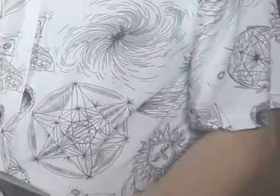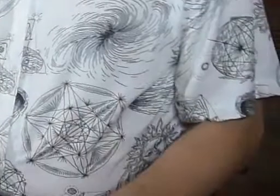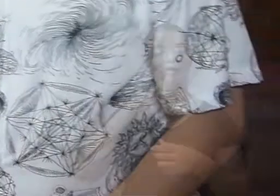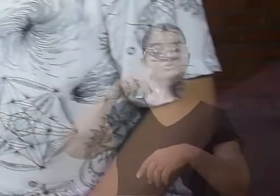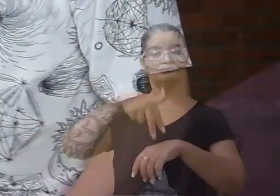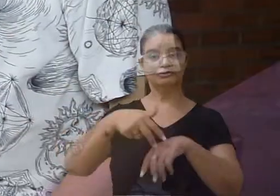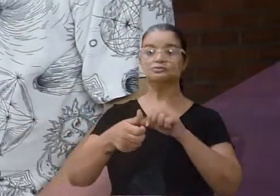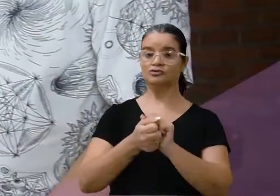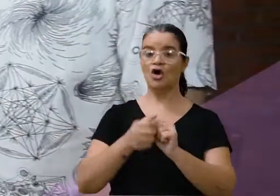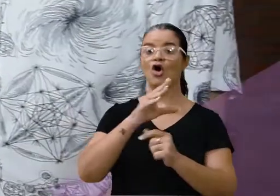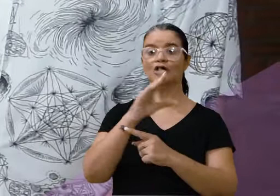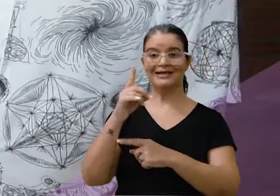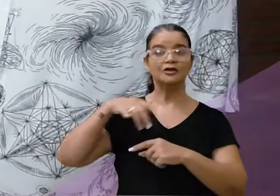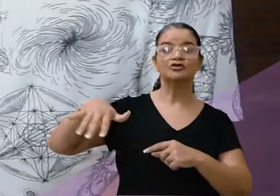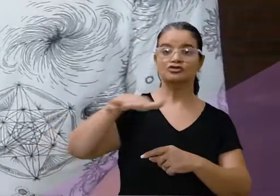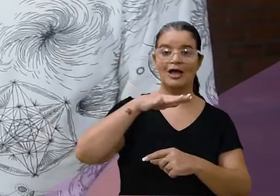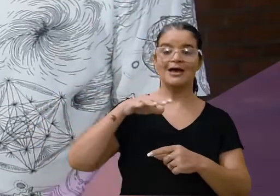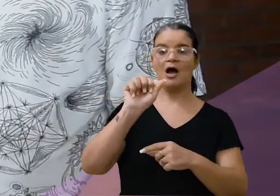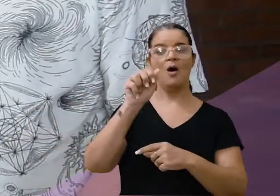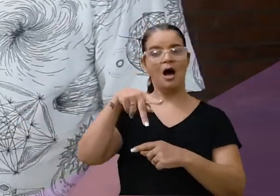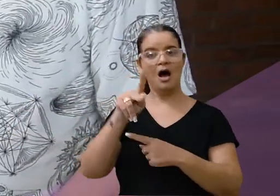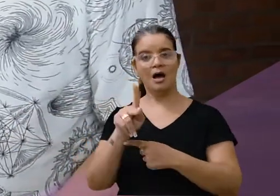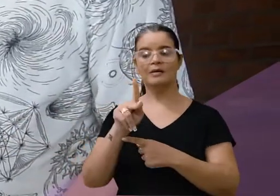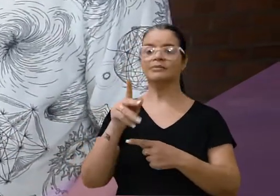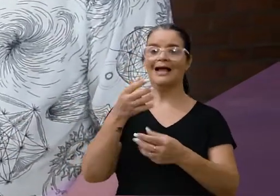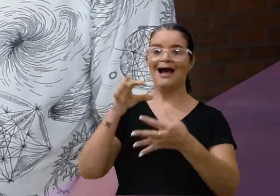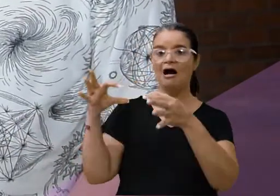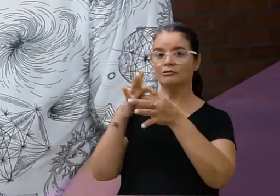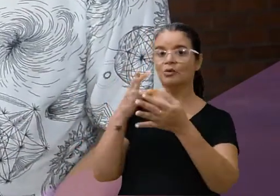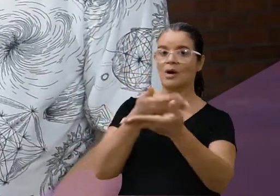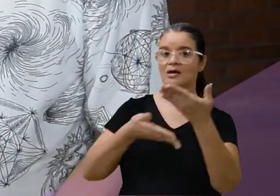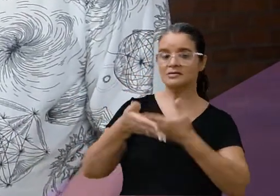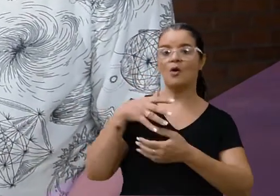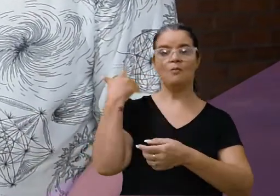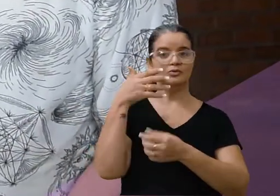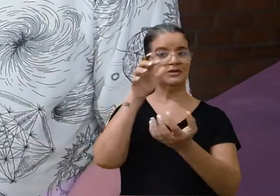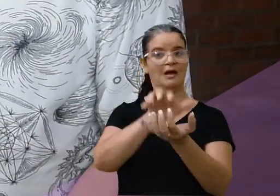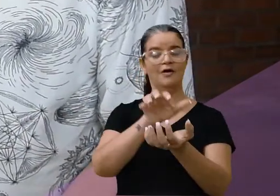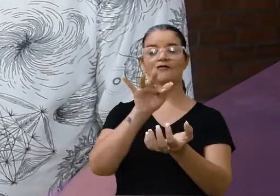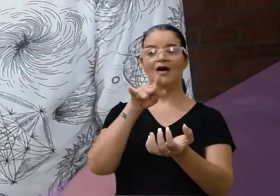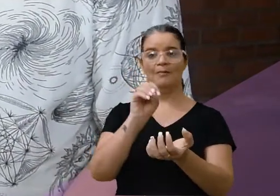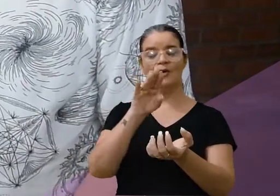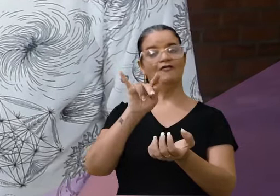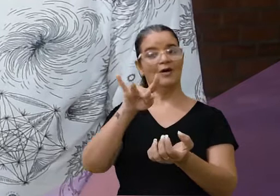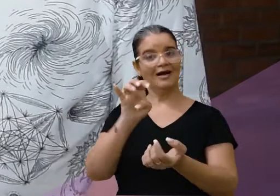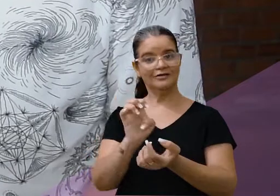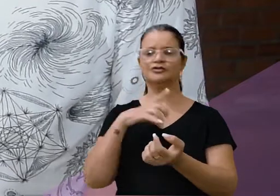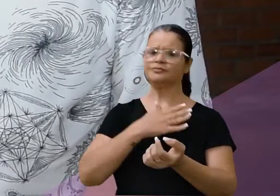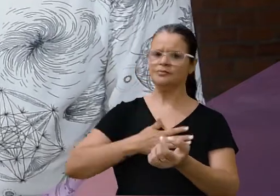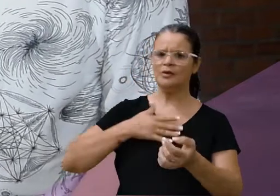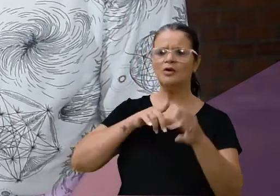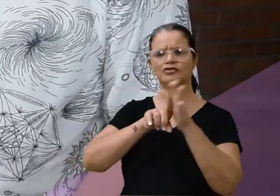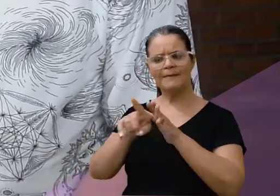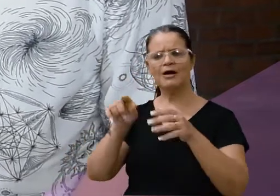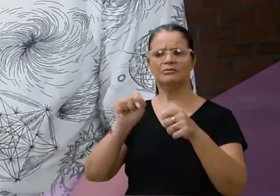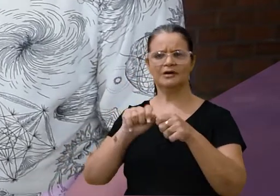Estamos aqui com o coordenador geral da AMP, Articulação Musical Pernambucana, Fábio Cavalcante. E eu gostaria de